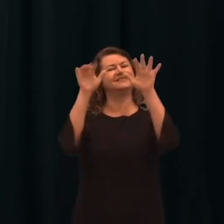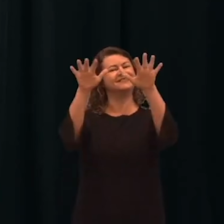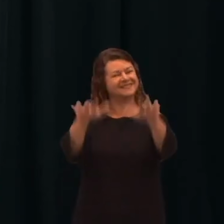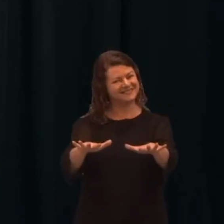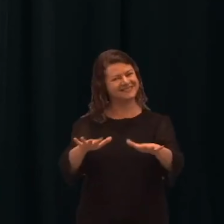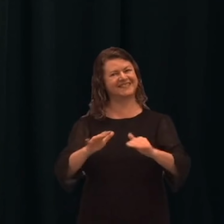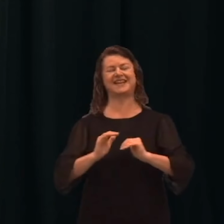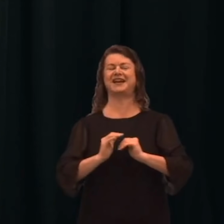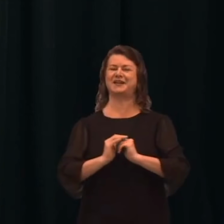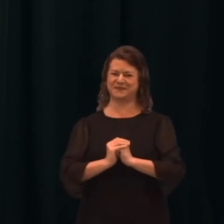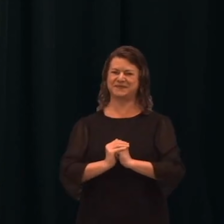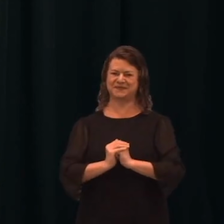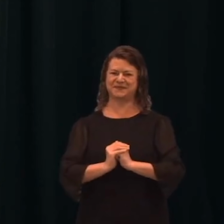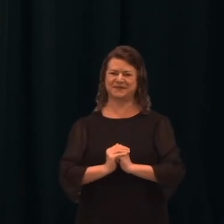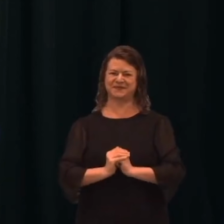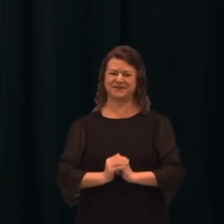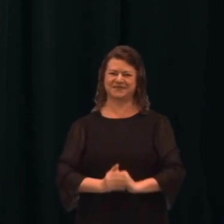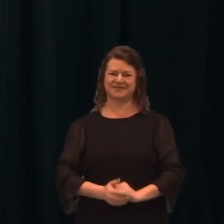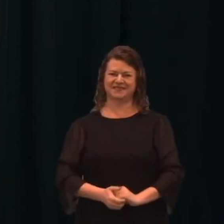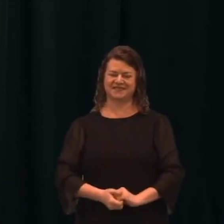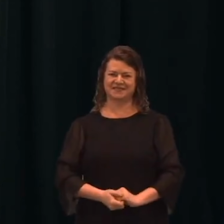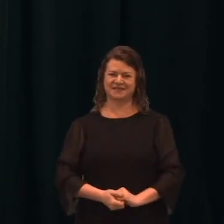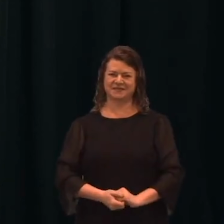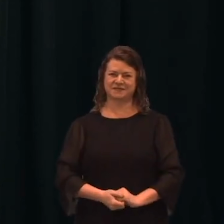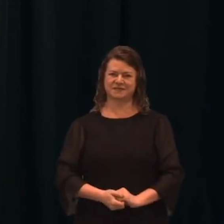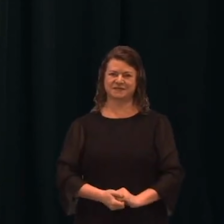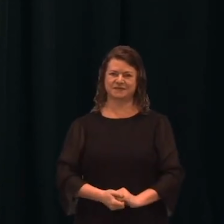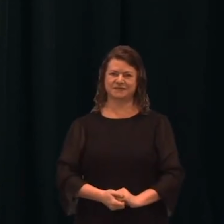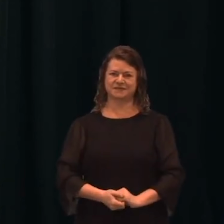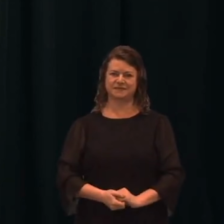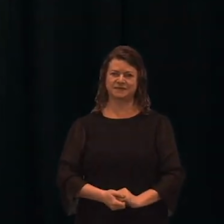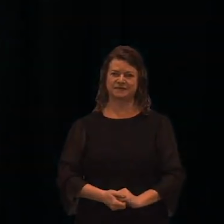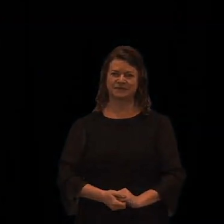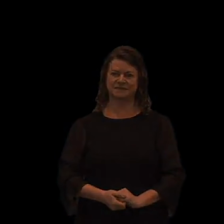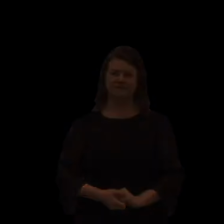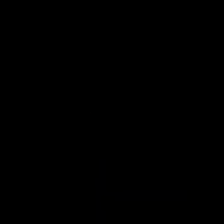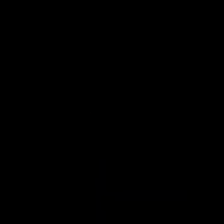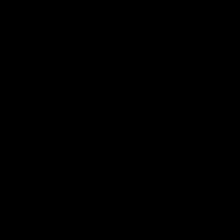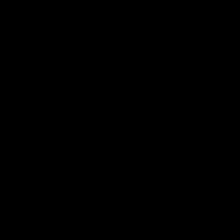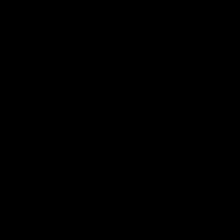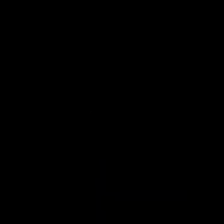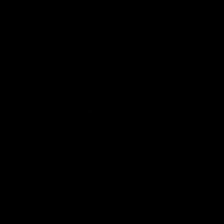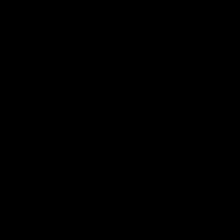seu dízimo, vocês estarão ouvindo também um louvor da parte do Senhor.